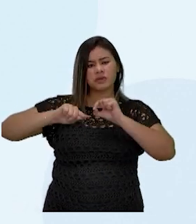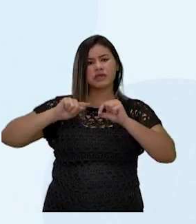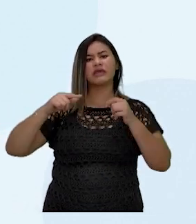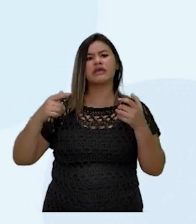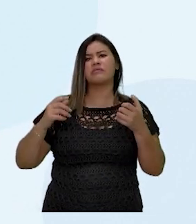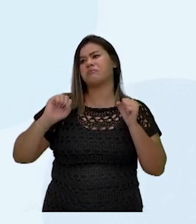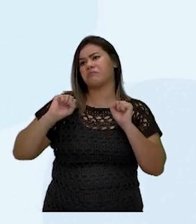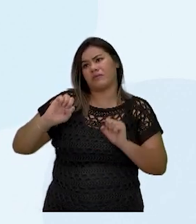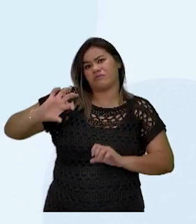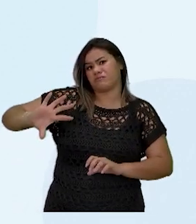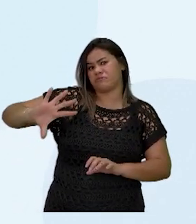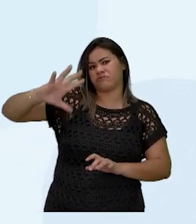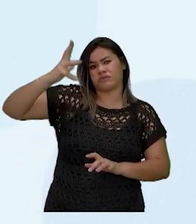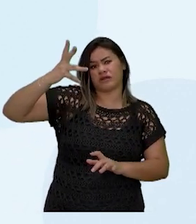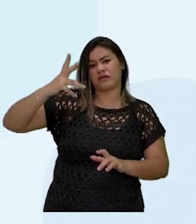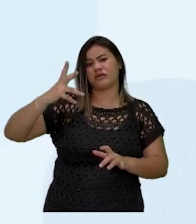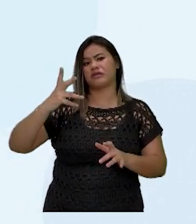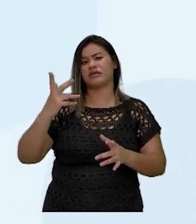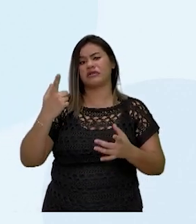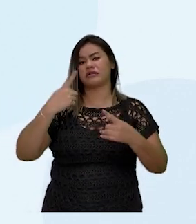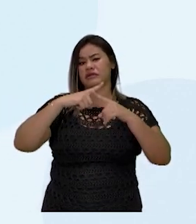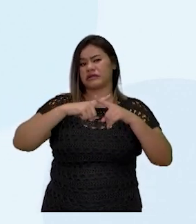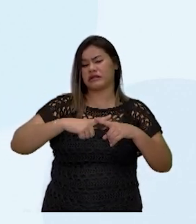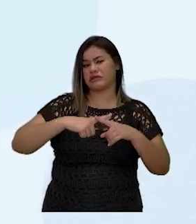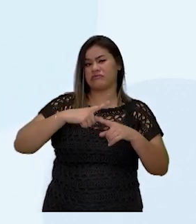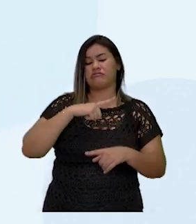momento. Por favor, a tela.